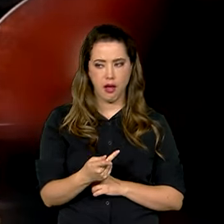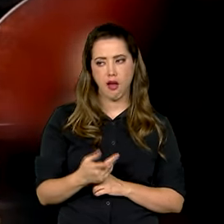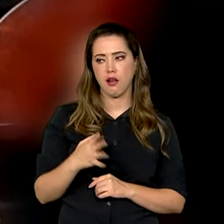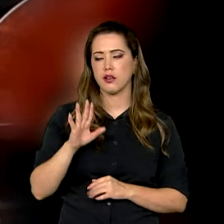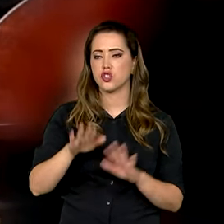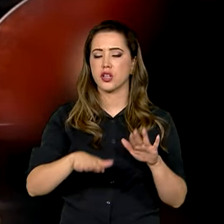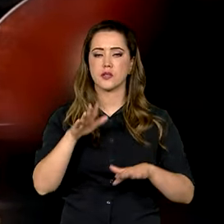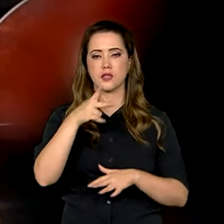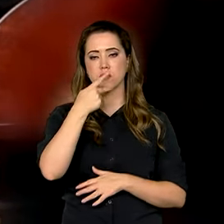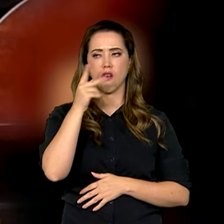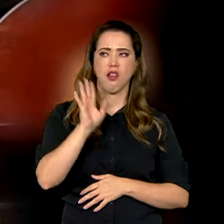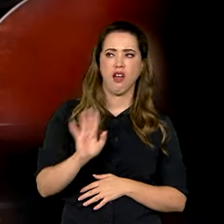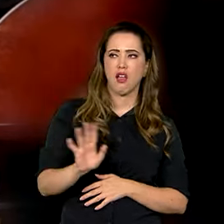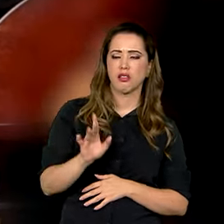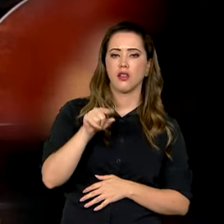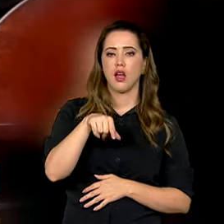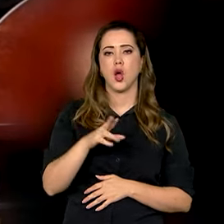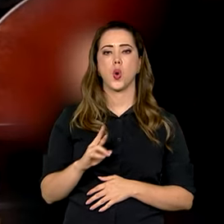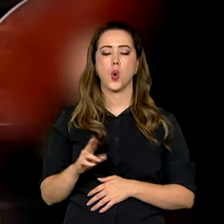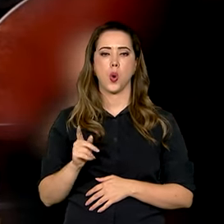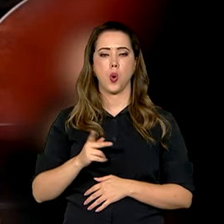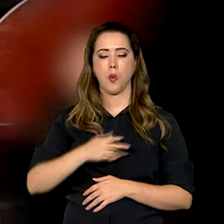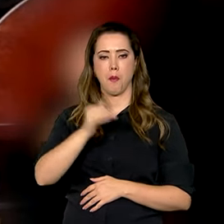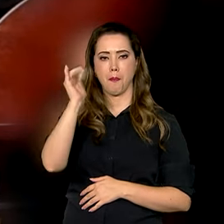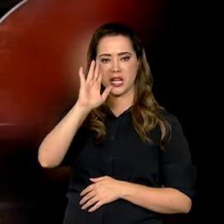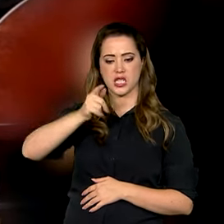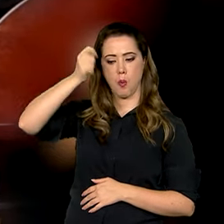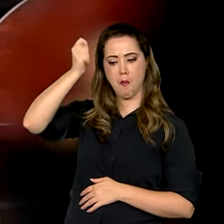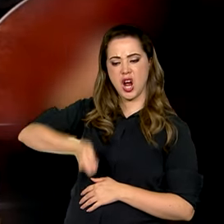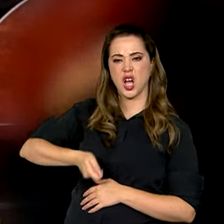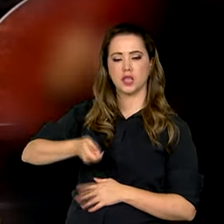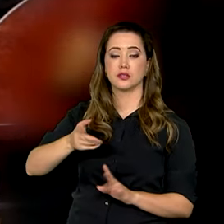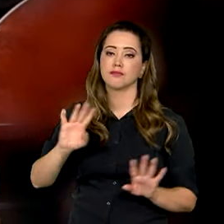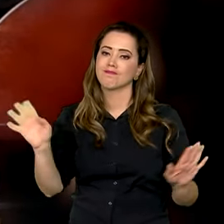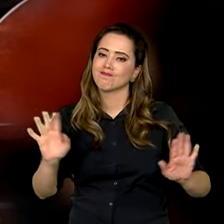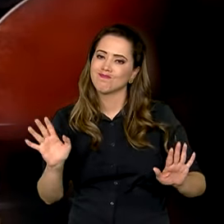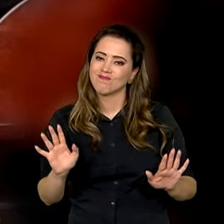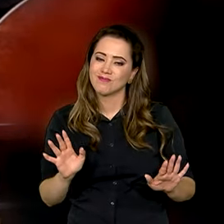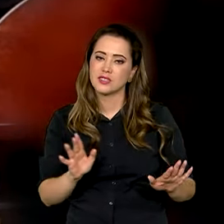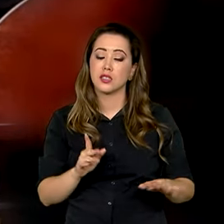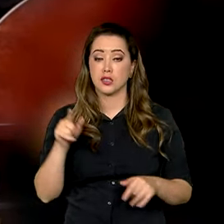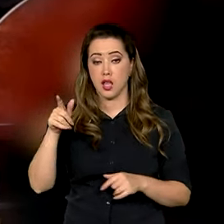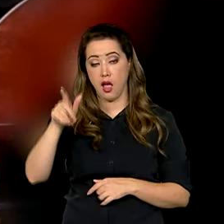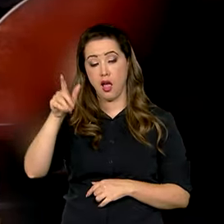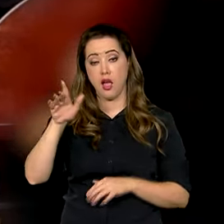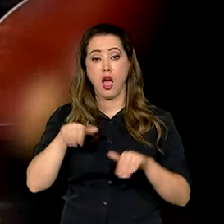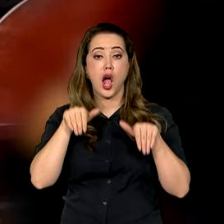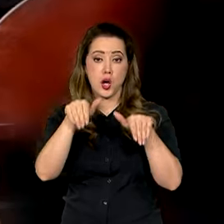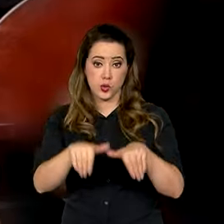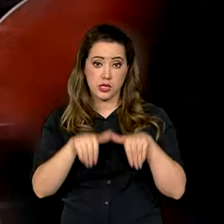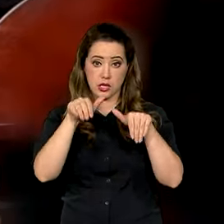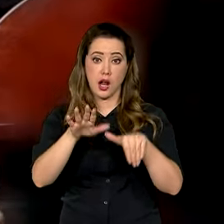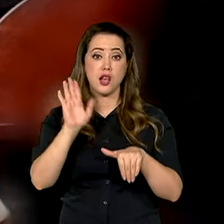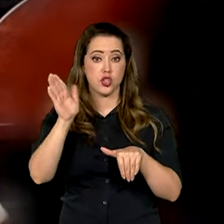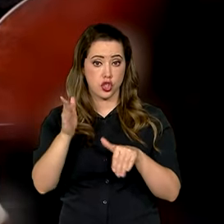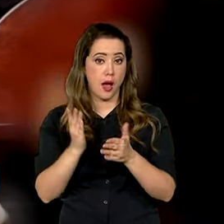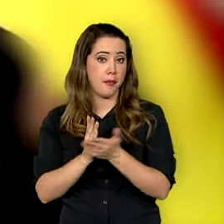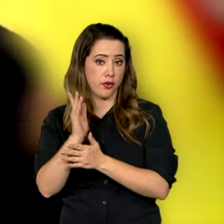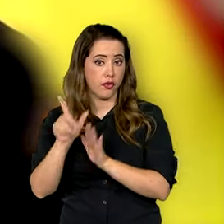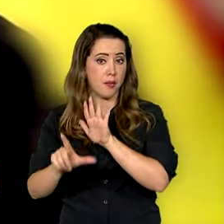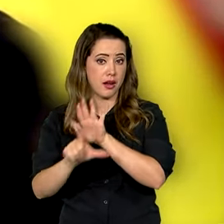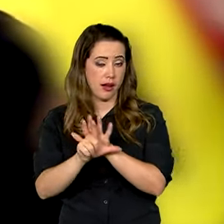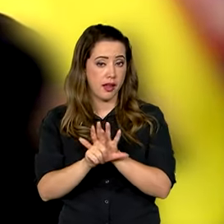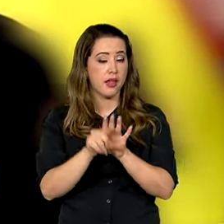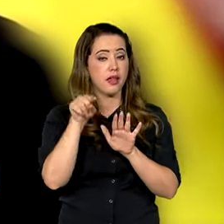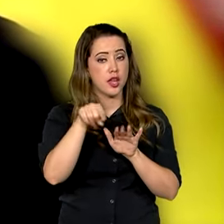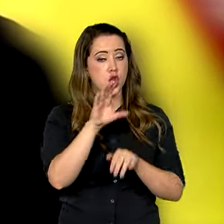que alguns dizem, não, é autoritário querer regular as redes, né? A Austrália já aprovou uma legislação, o Canadá já aprovou uma